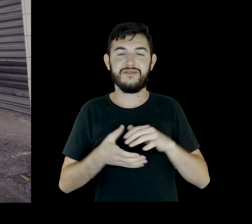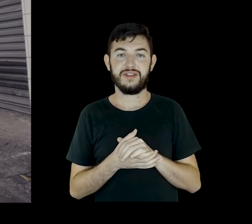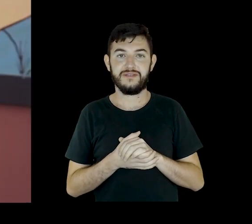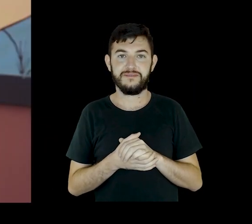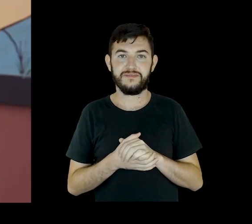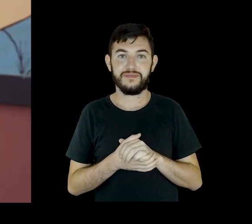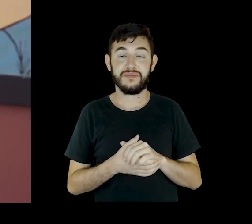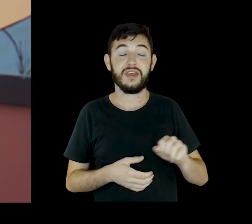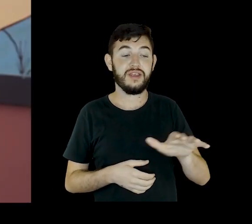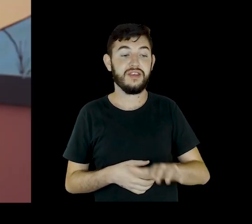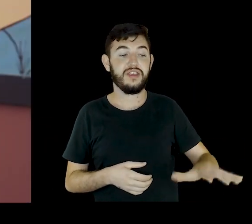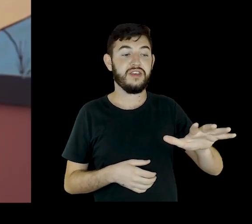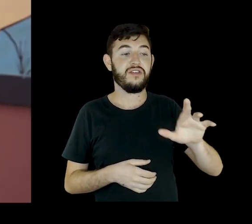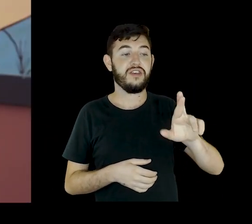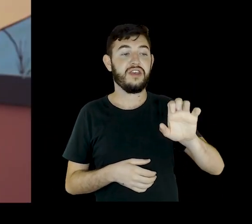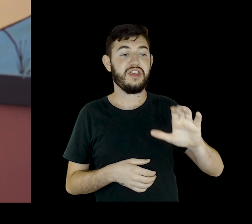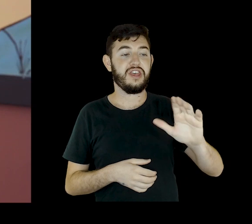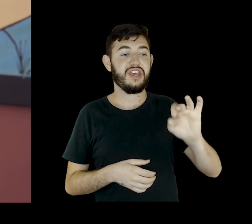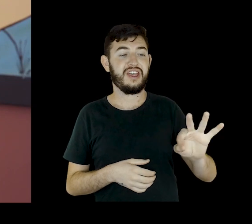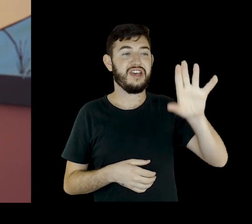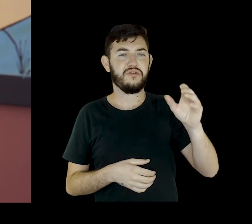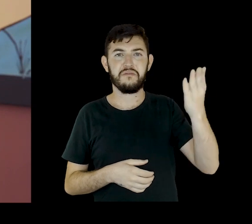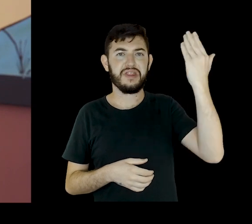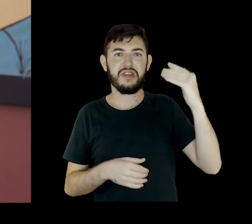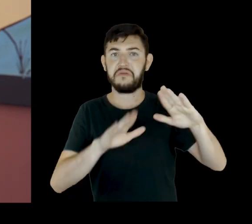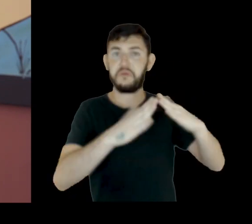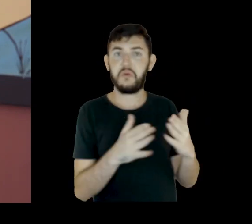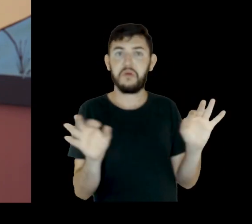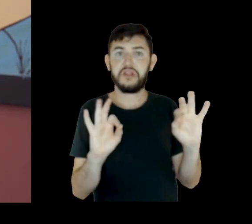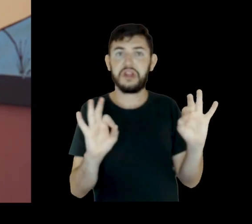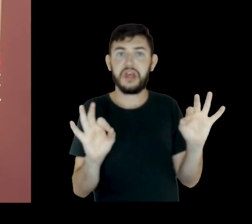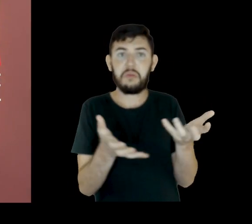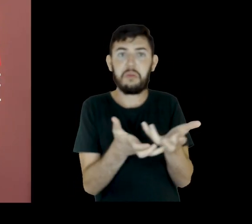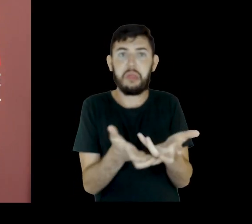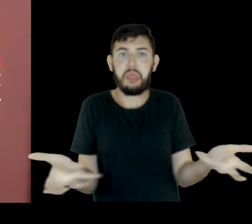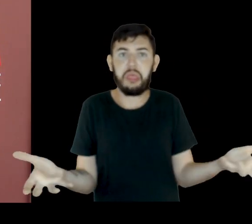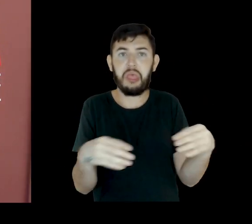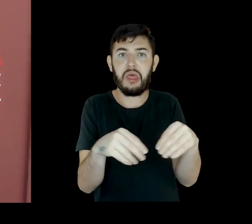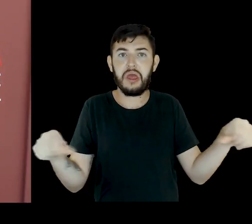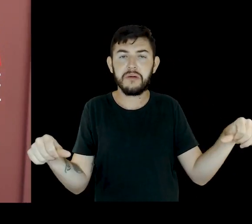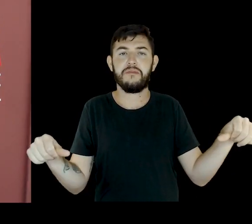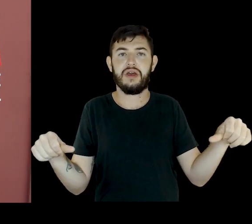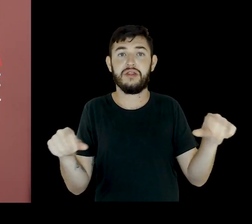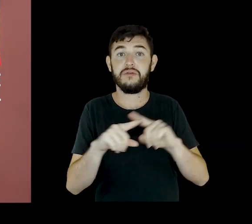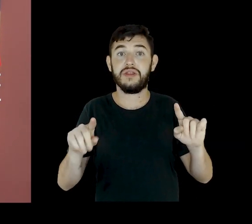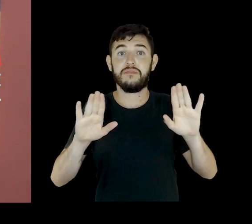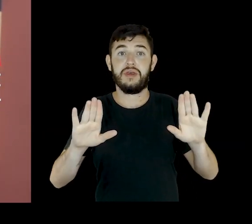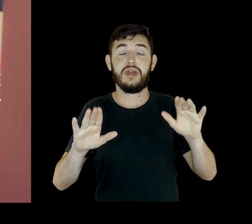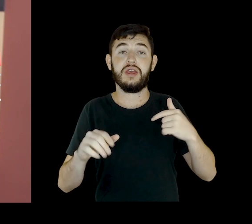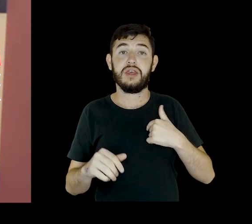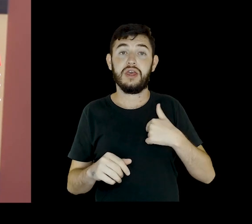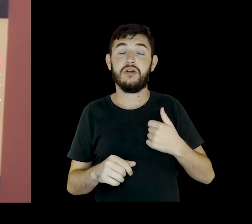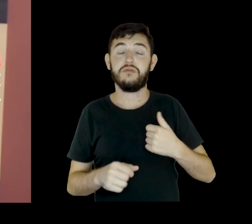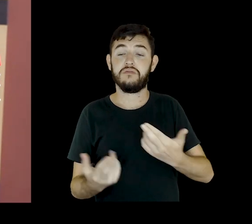A gente chegou no Recanto numa época que não tinha escola ainda, não tinha nada, assim, era mato, barro. Eu com 11 anos de idade eu